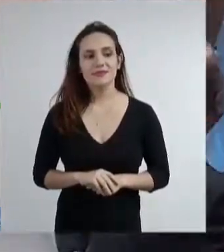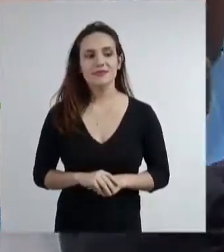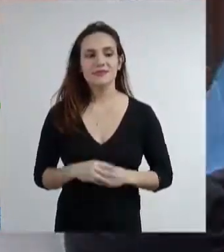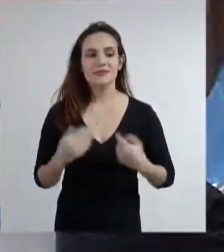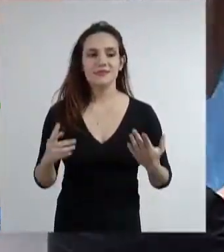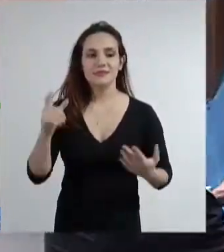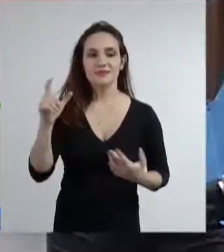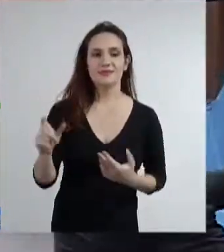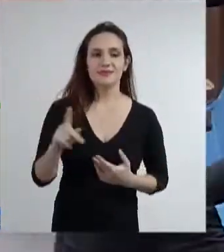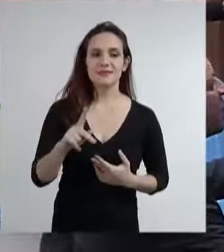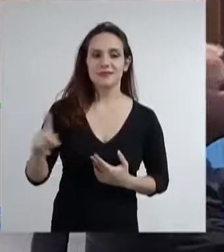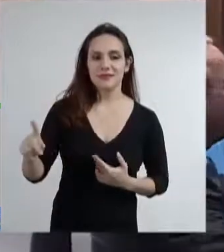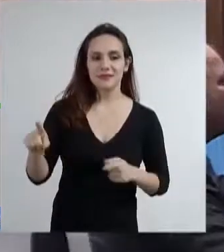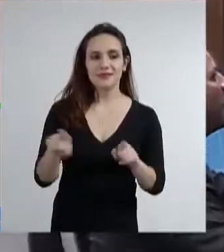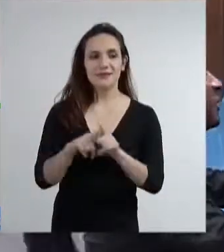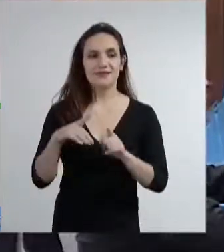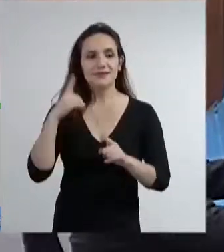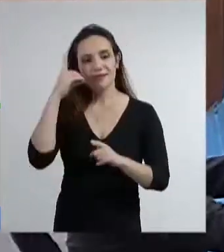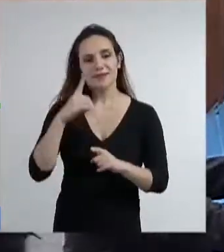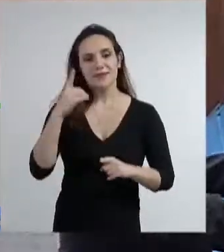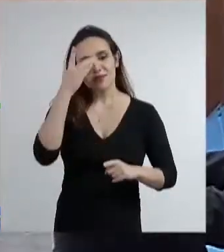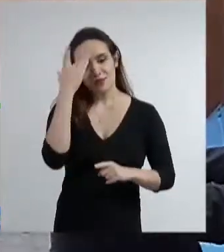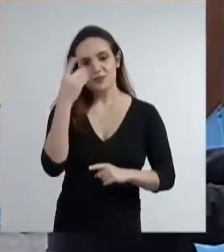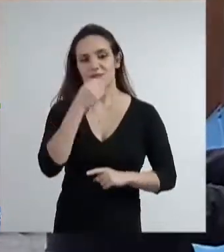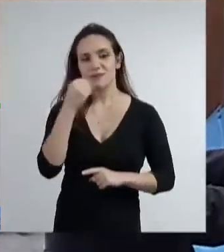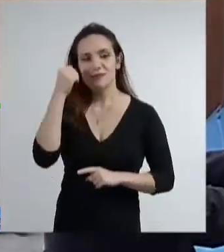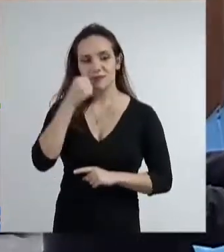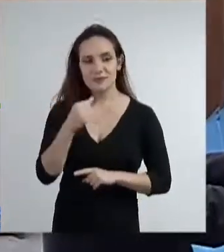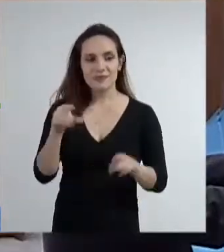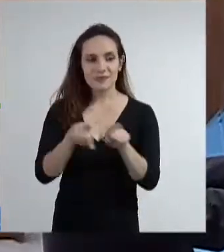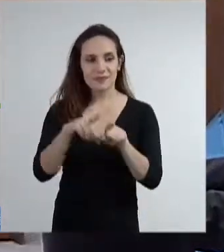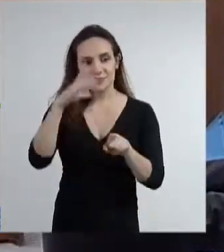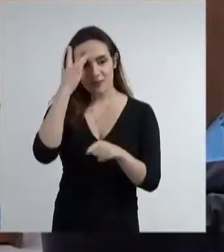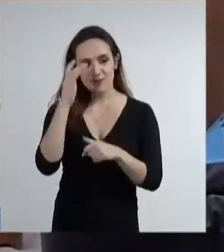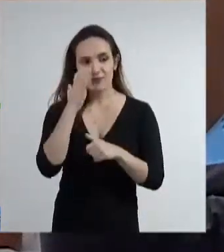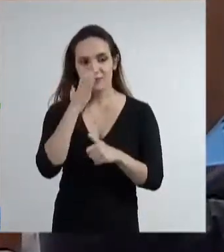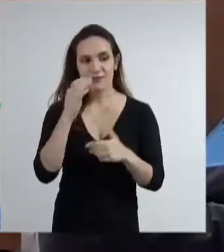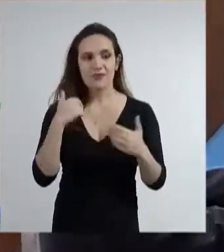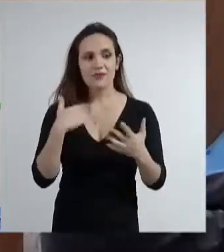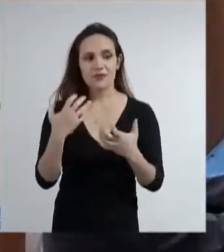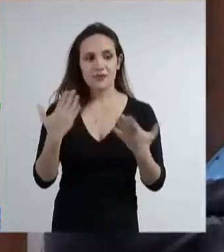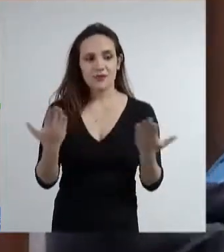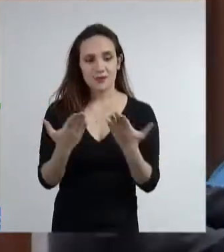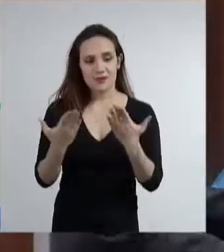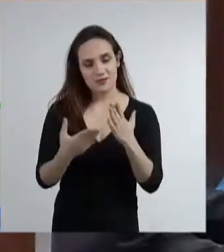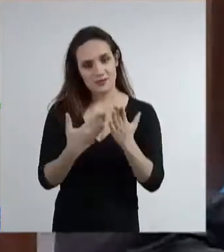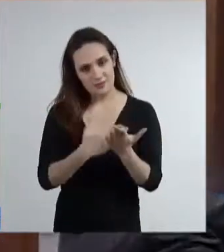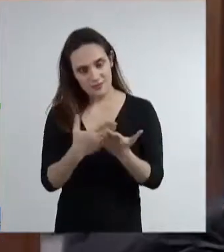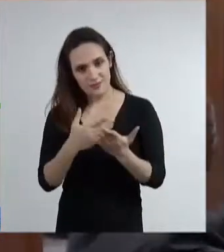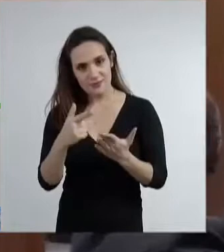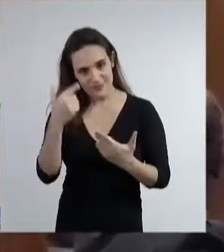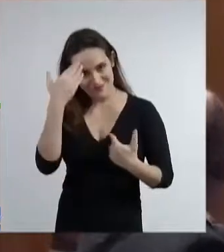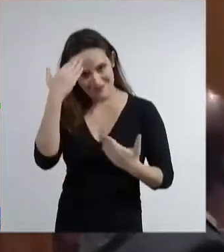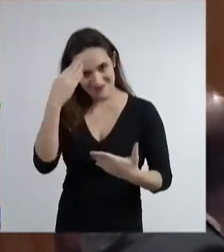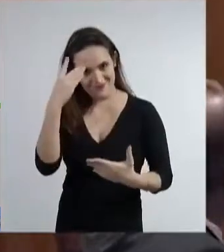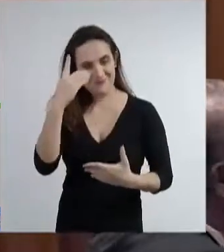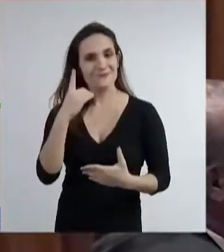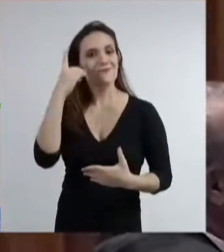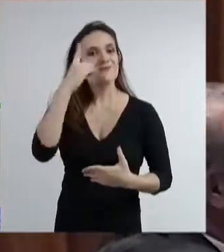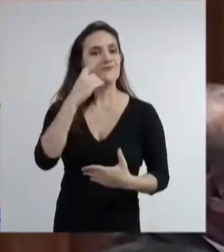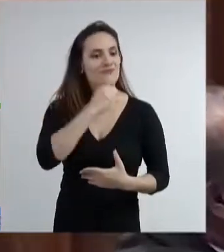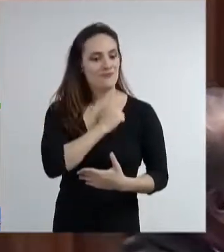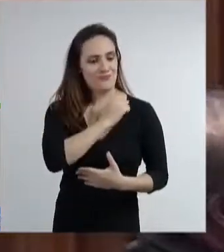Senhor presidente, senhores parlamentares, público aqui presente, público que nos assiste, queria inicialmente agradecer ao deputado Coronel